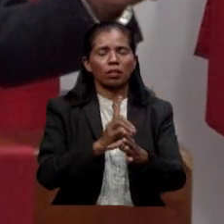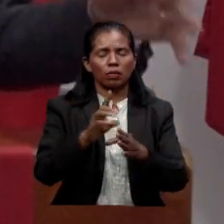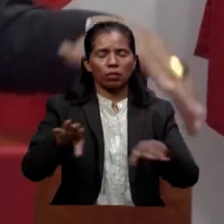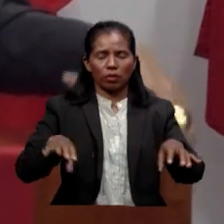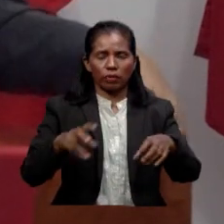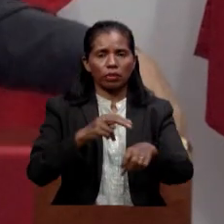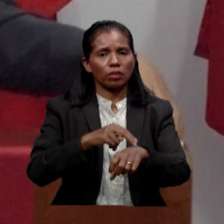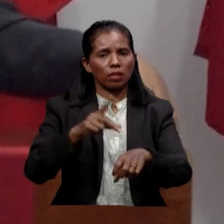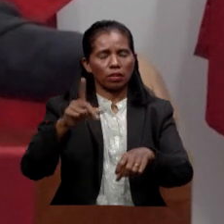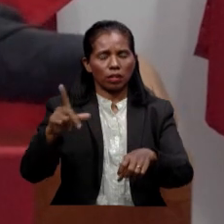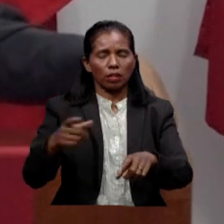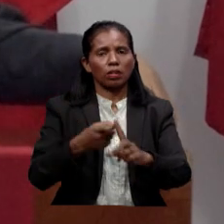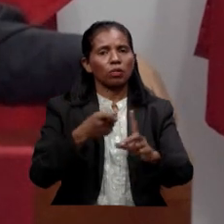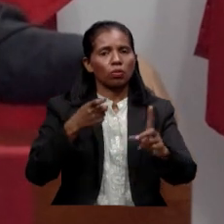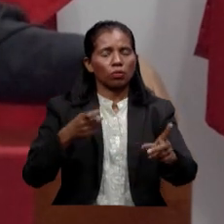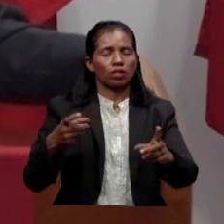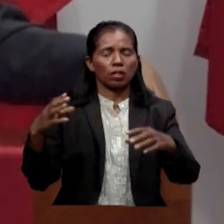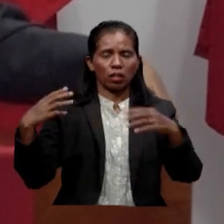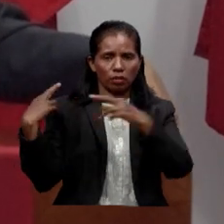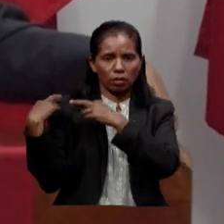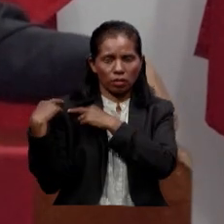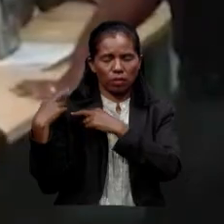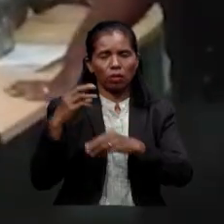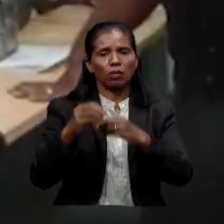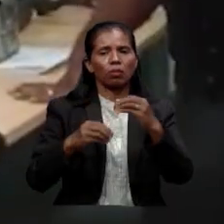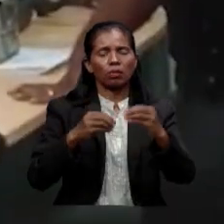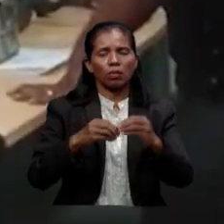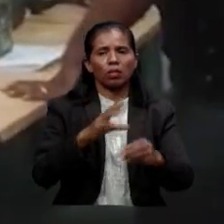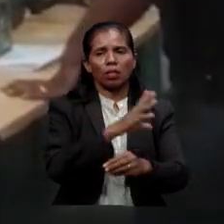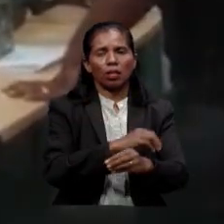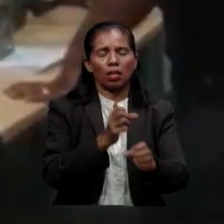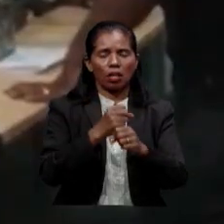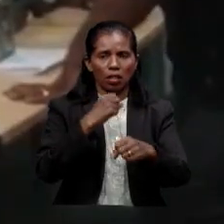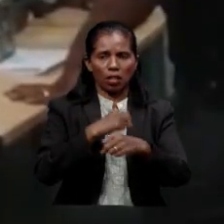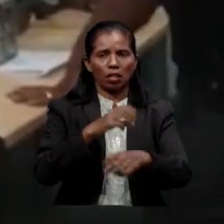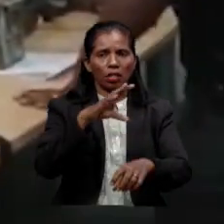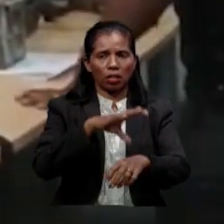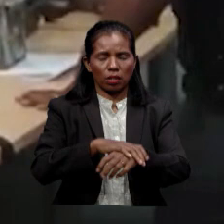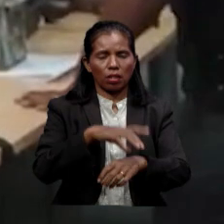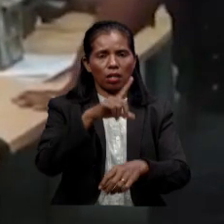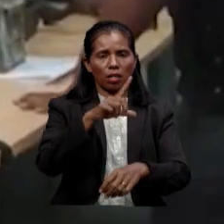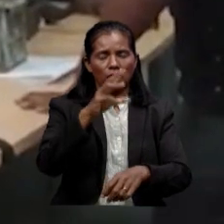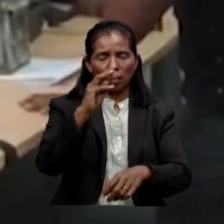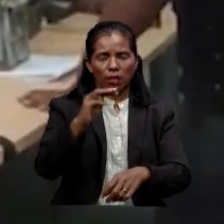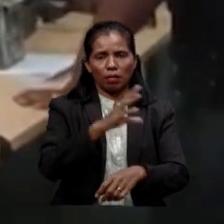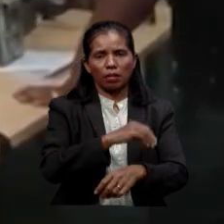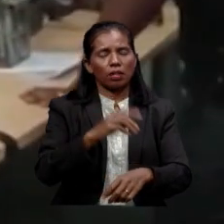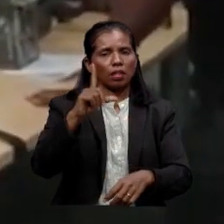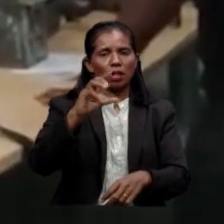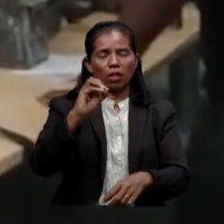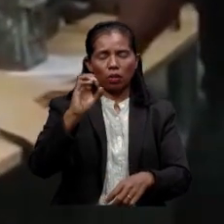Nacional de Inteligência, Rusinha Cargo, relaciona com a equipa conjunta Nebehalo Busca para a LM em residência